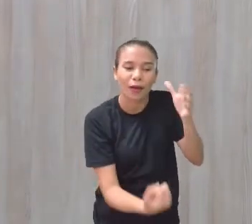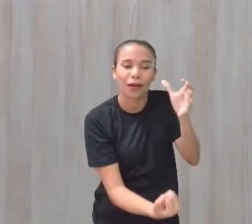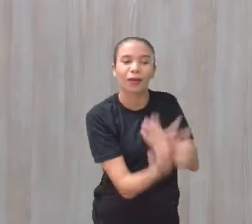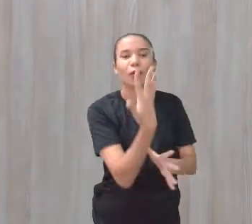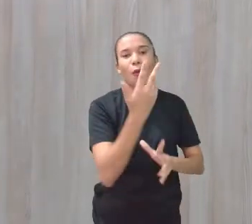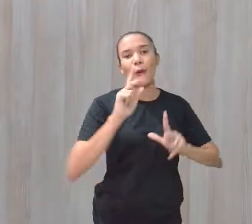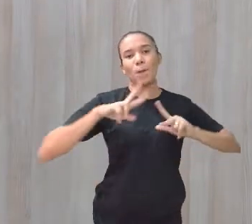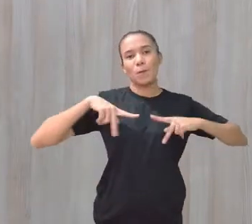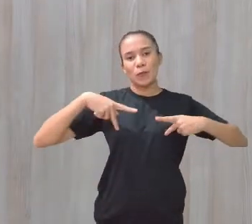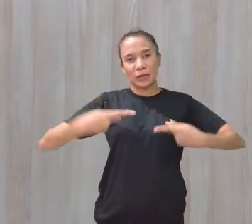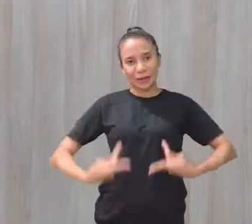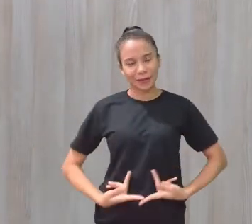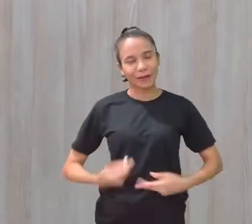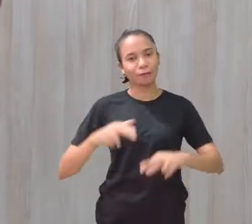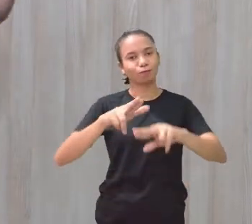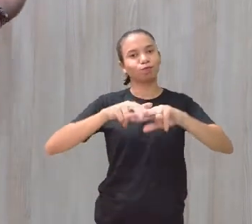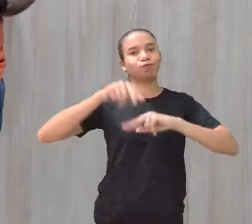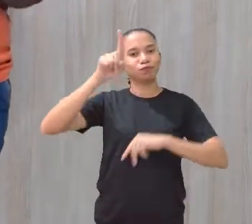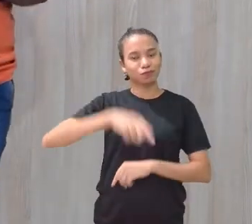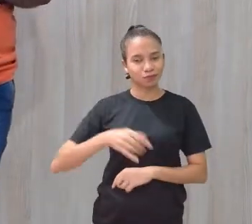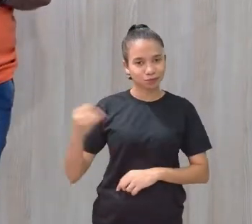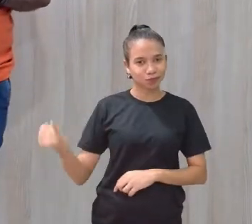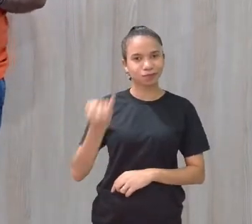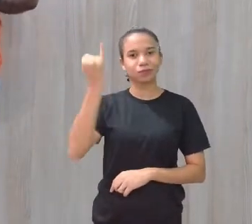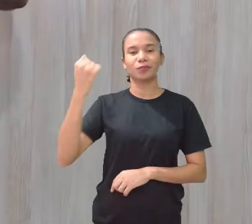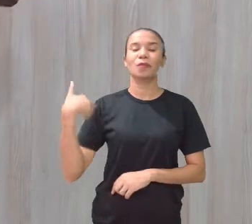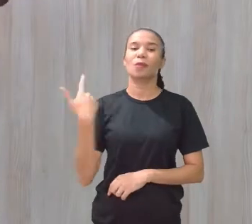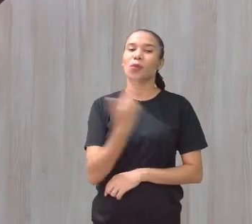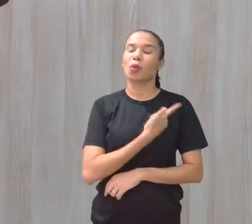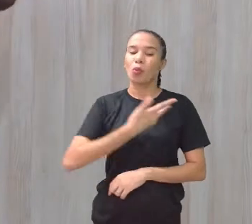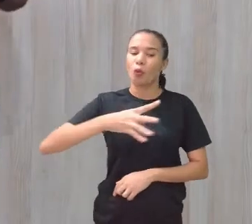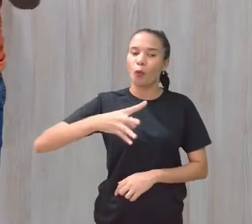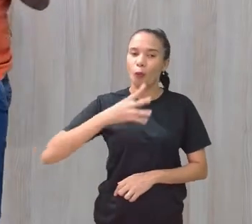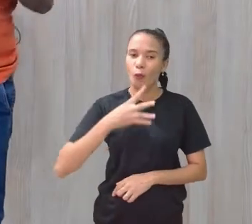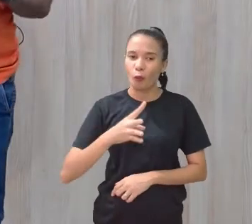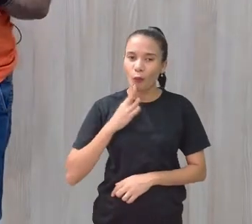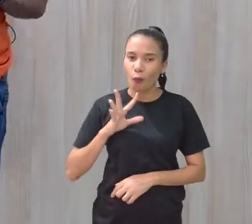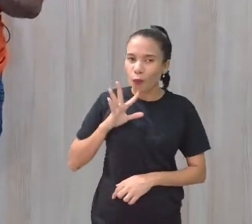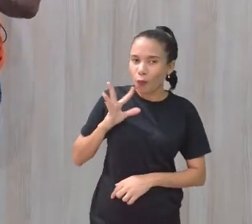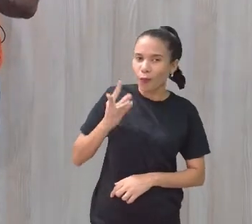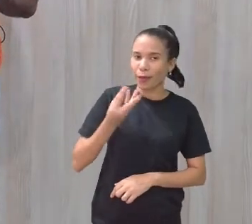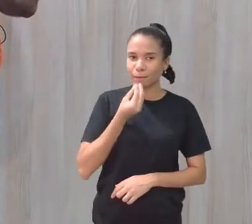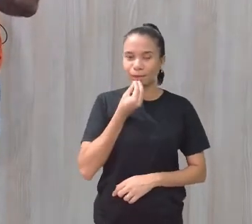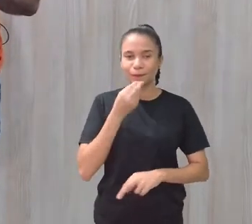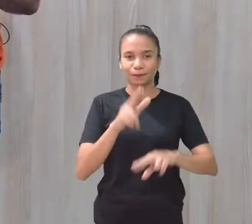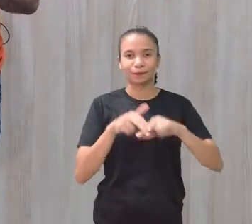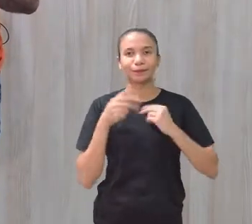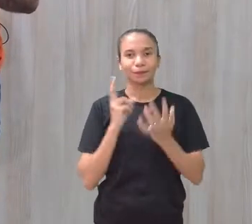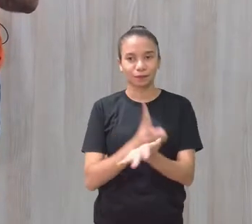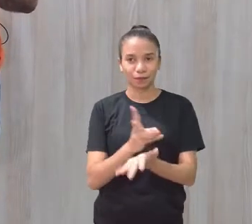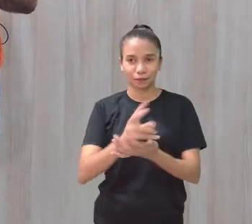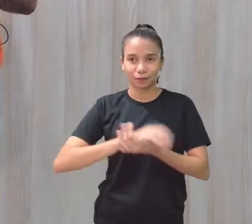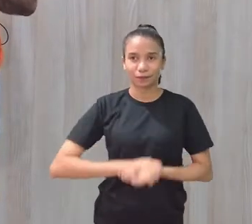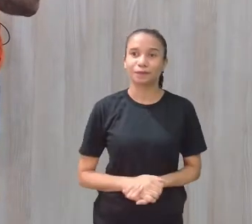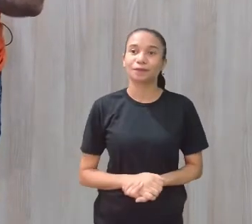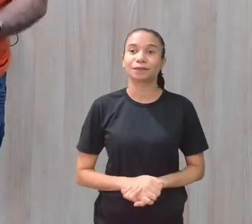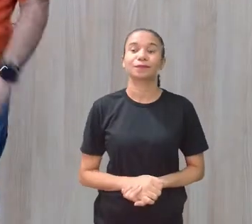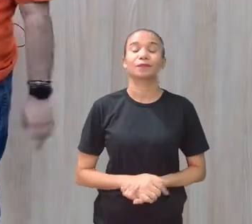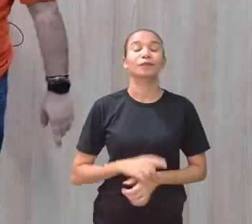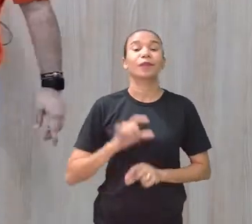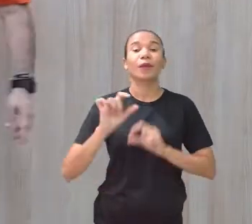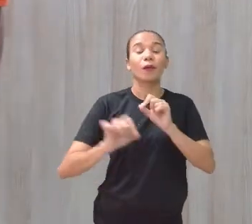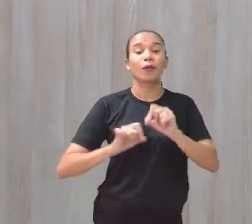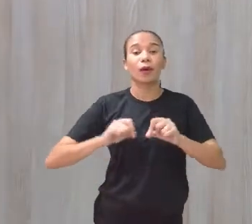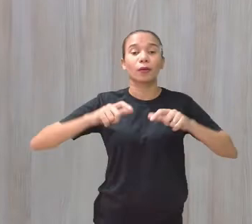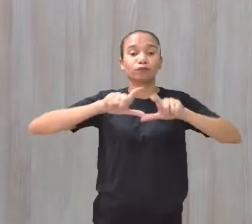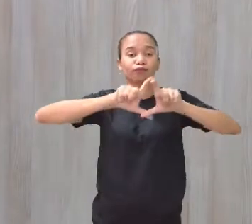humanidade, né? Exatamente. Então é muito importante, né, a gente saber disso, né? Mas vamos continuar. Então, o